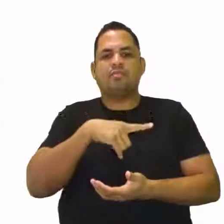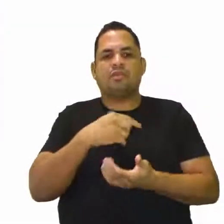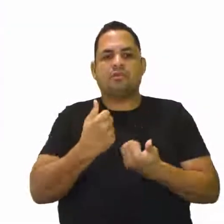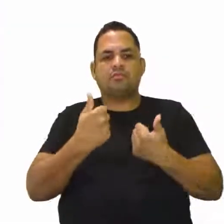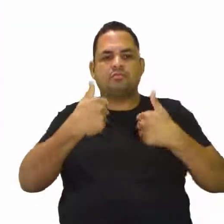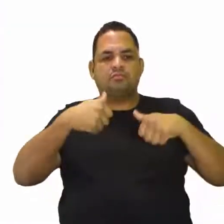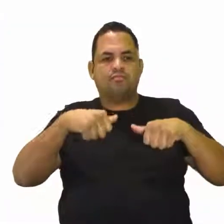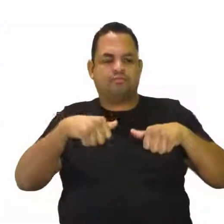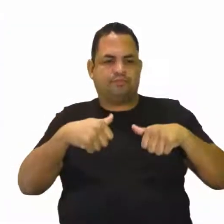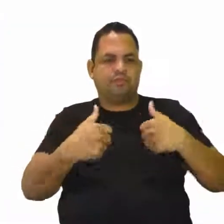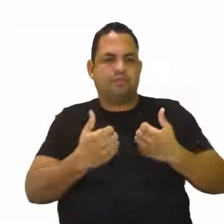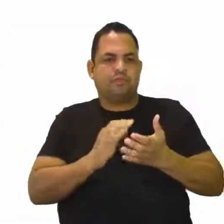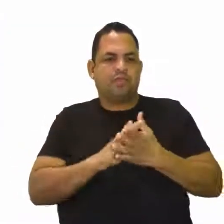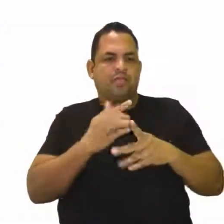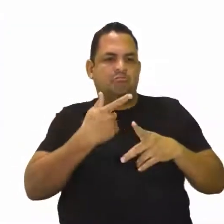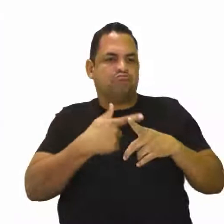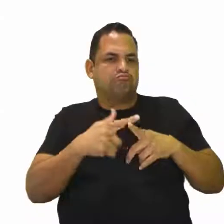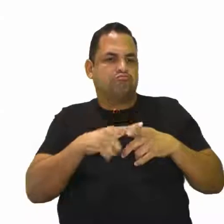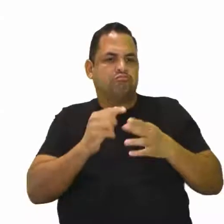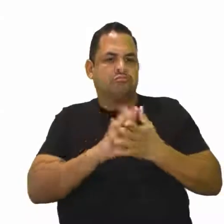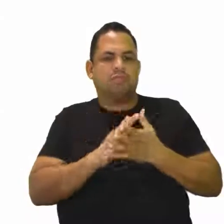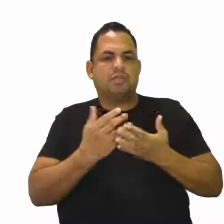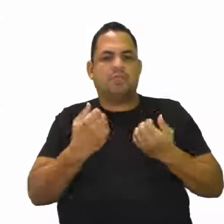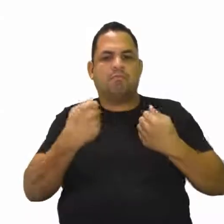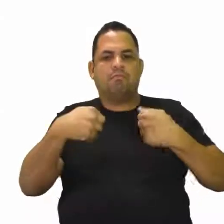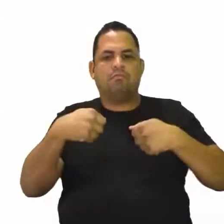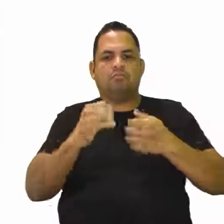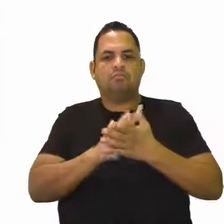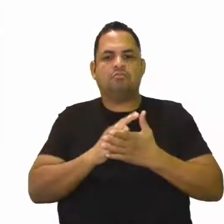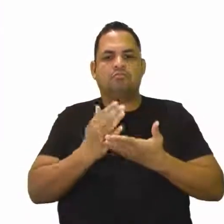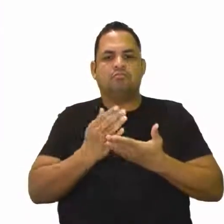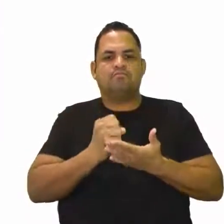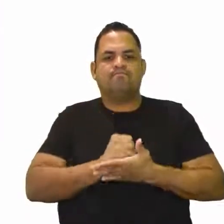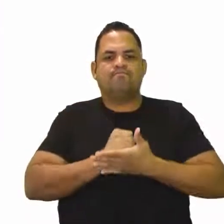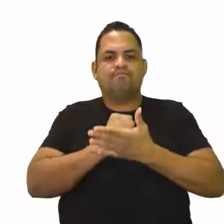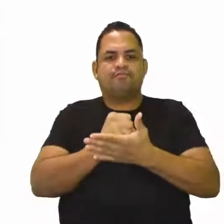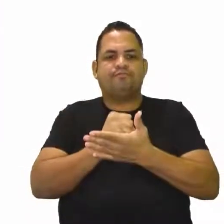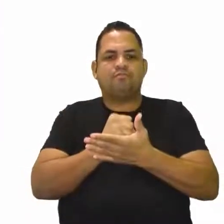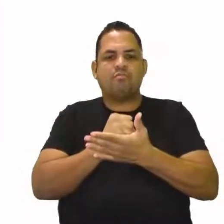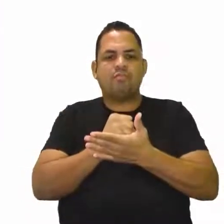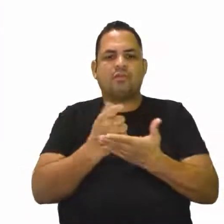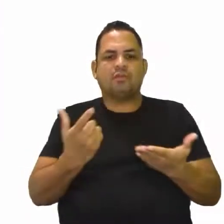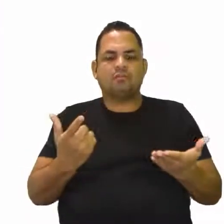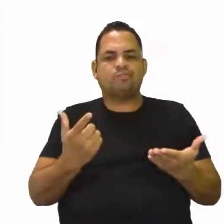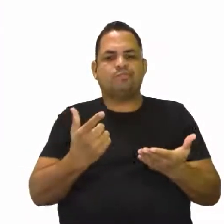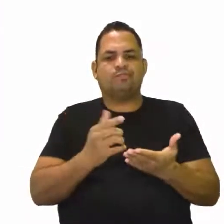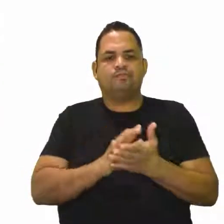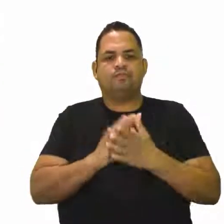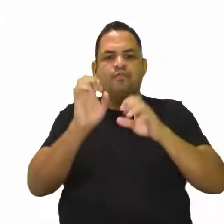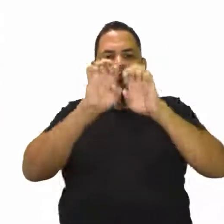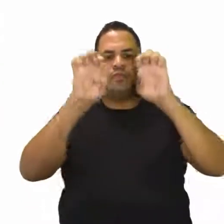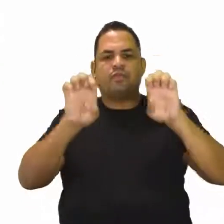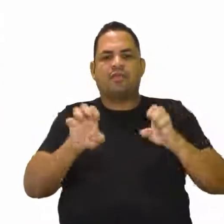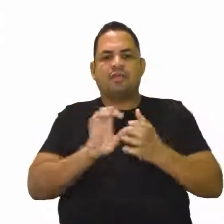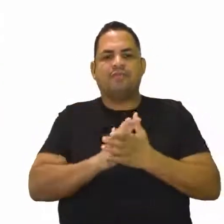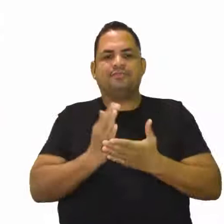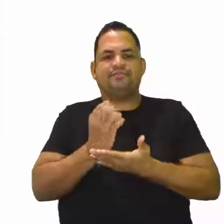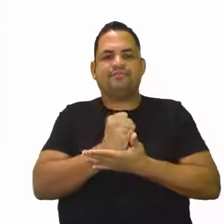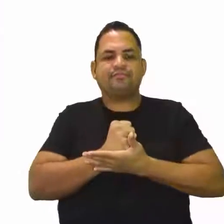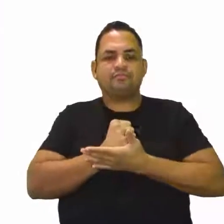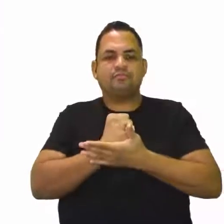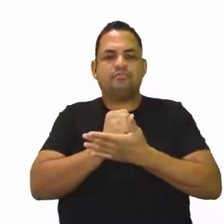crise de poder. Então, nós temos aí, ó, contribuindo aí para uma estrutura base da política